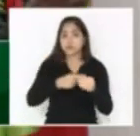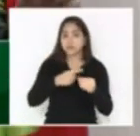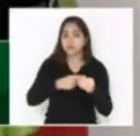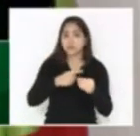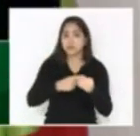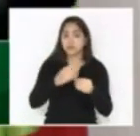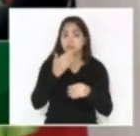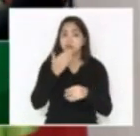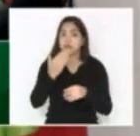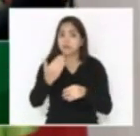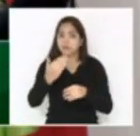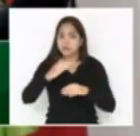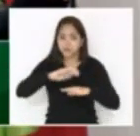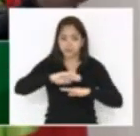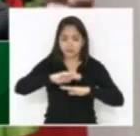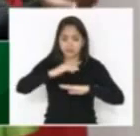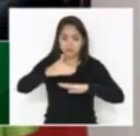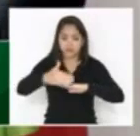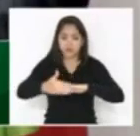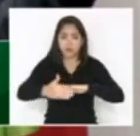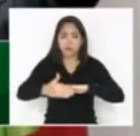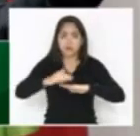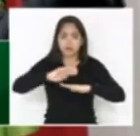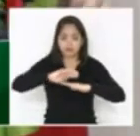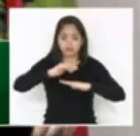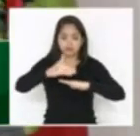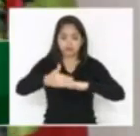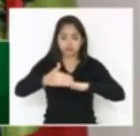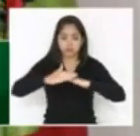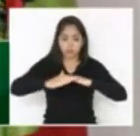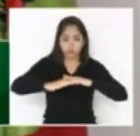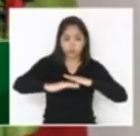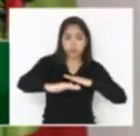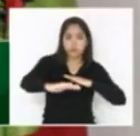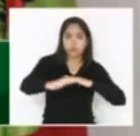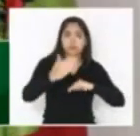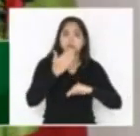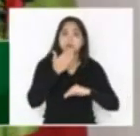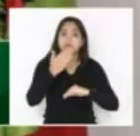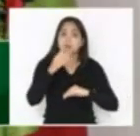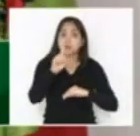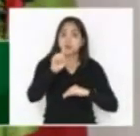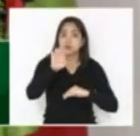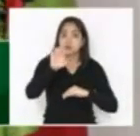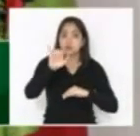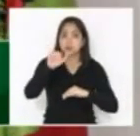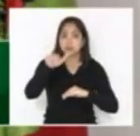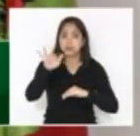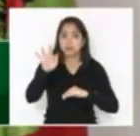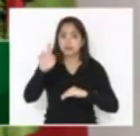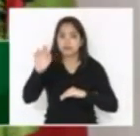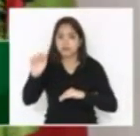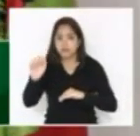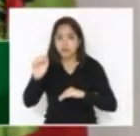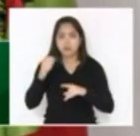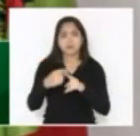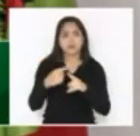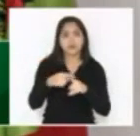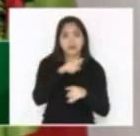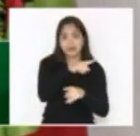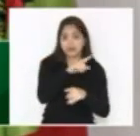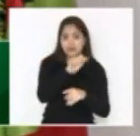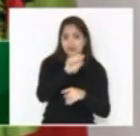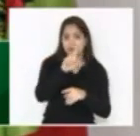para fazer uma lombada, eu tenho que recorrer ao DEINFRA, no Estado, porque a ADR não